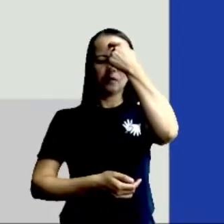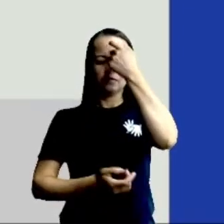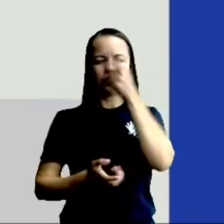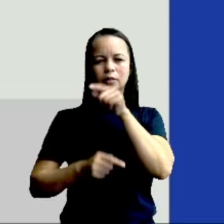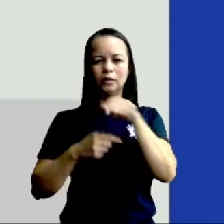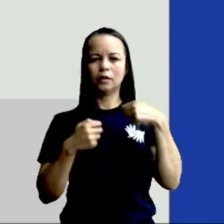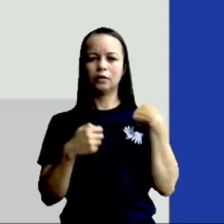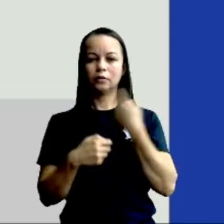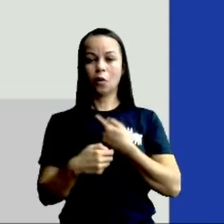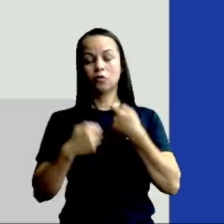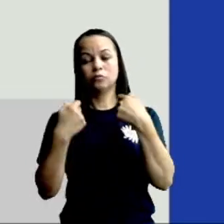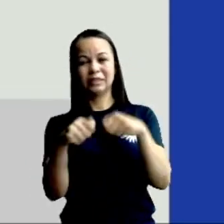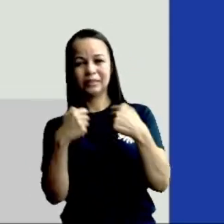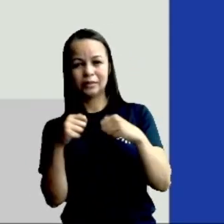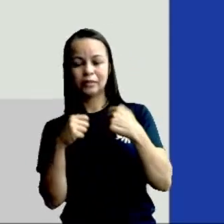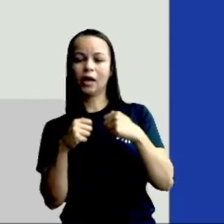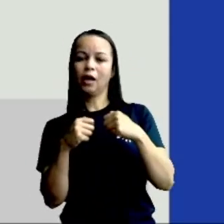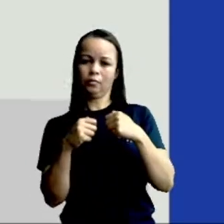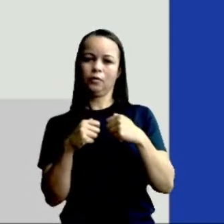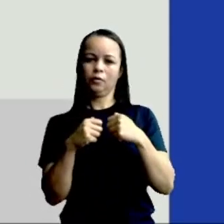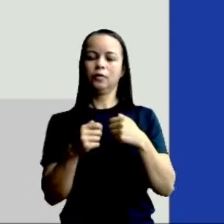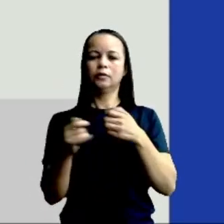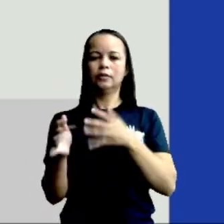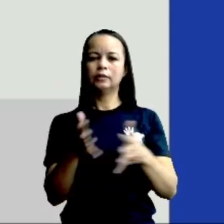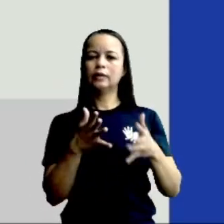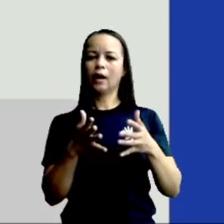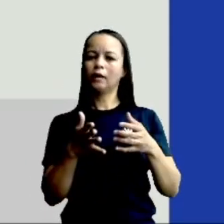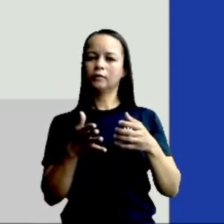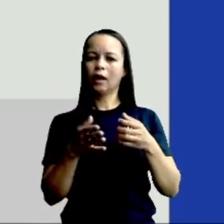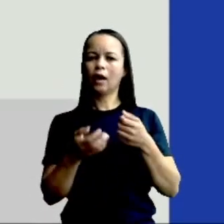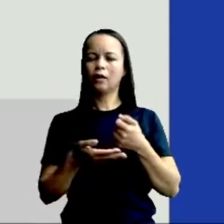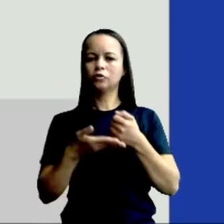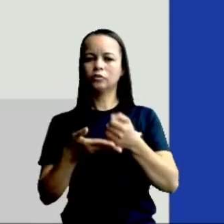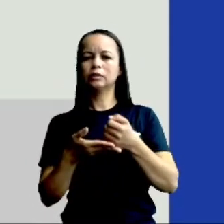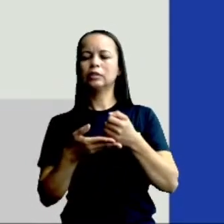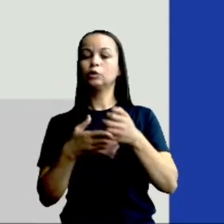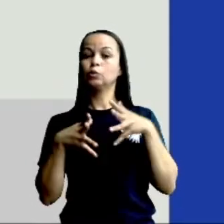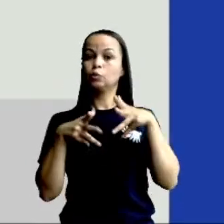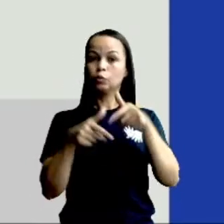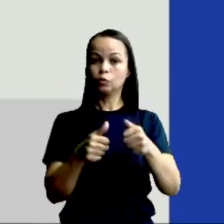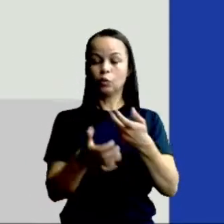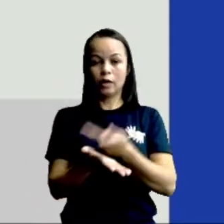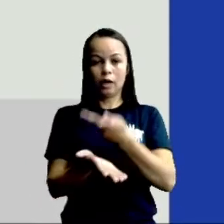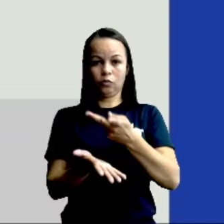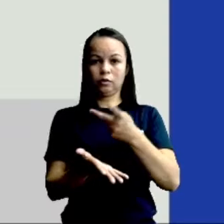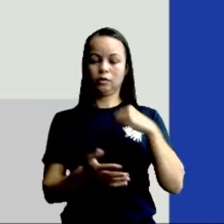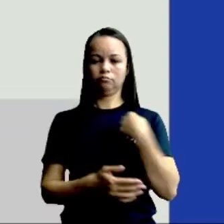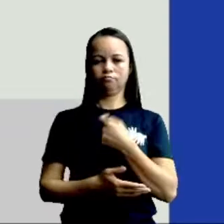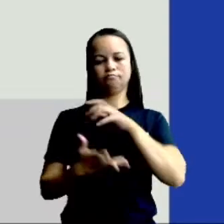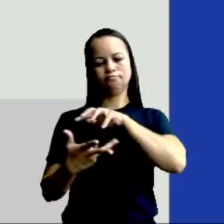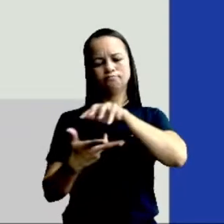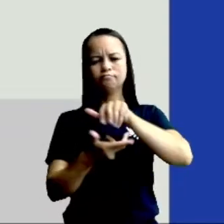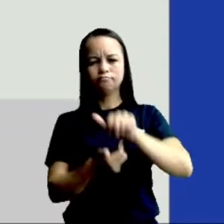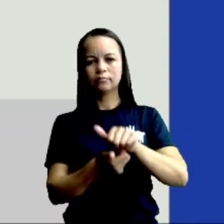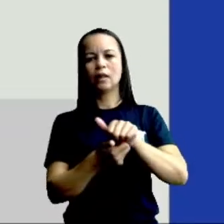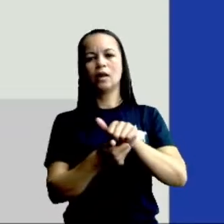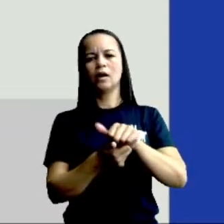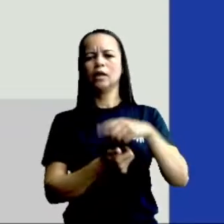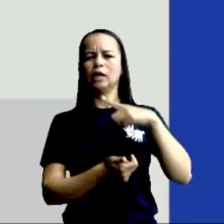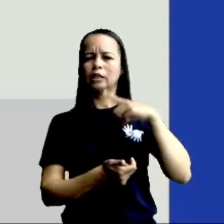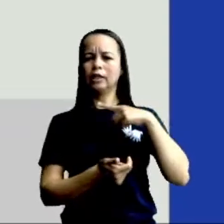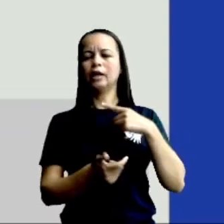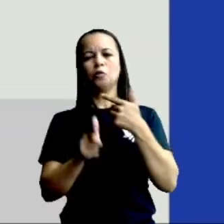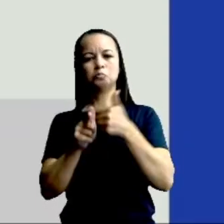precisa e deve estar a par de tudo que está acontecendo no nosso mundo, na verdade, que terão